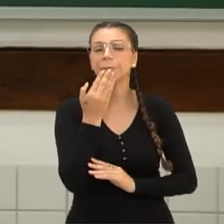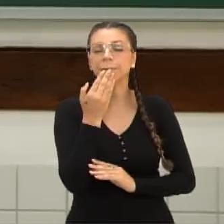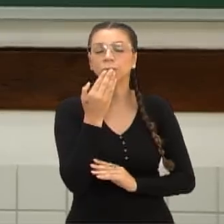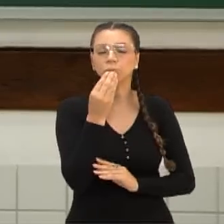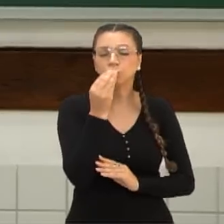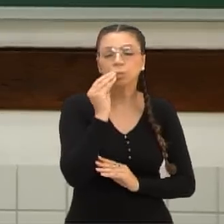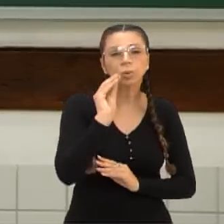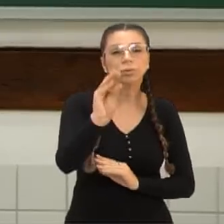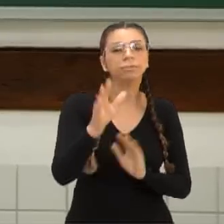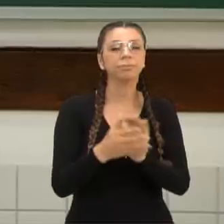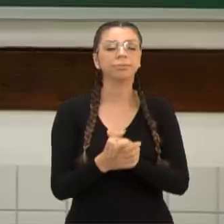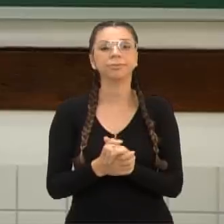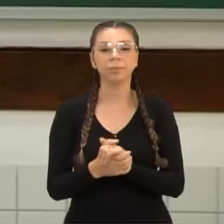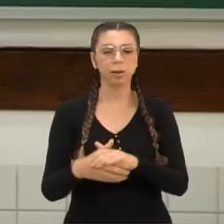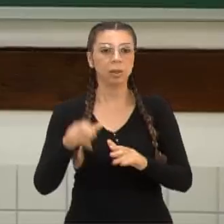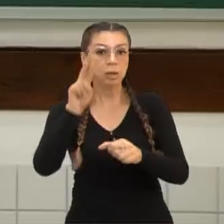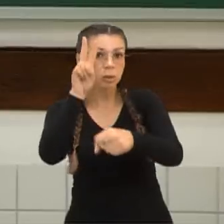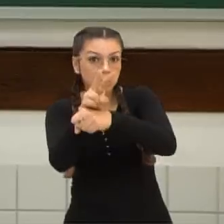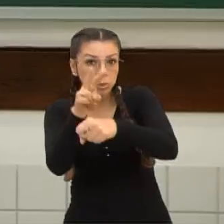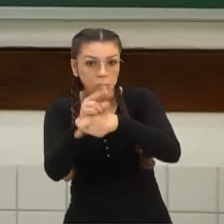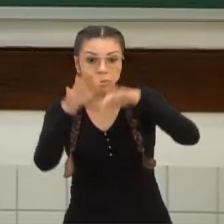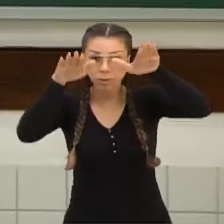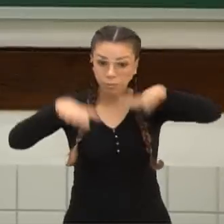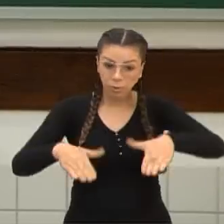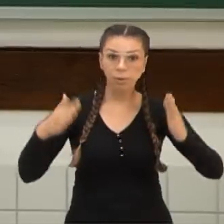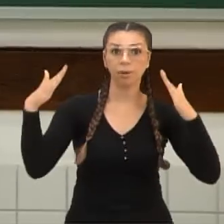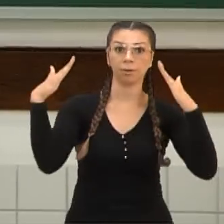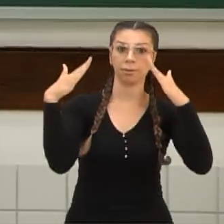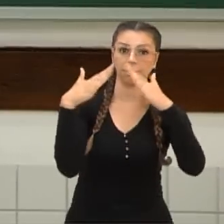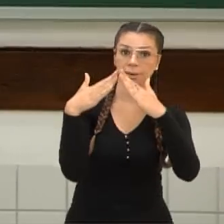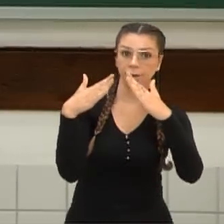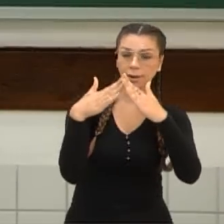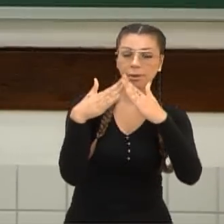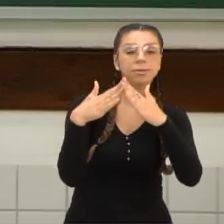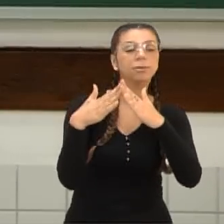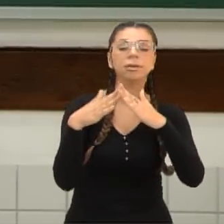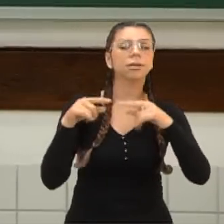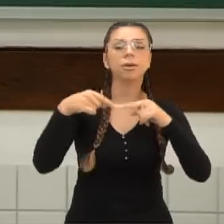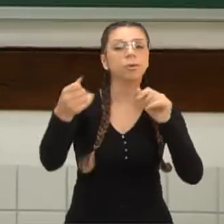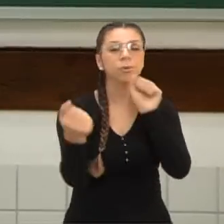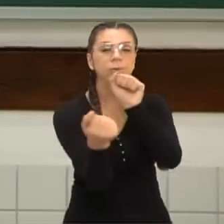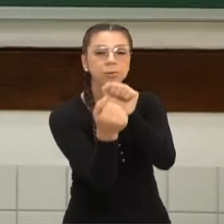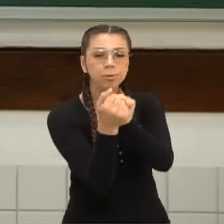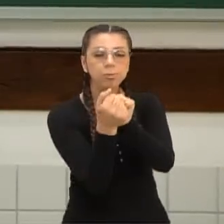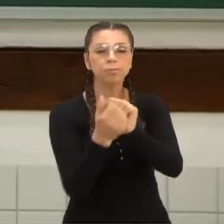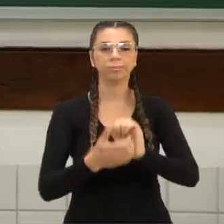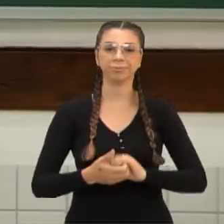grande, se cuidem, fiquem em casa, que logo, logo a gente vai estar junto de novo.